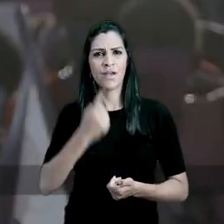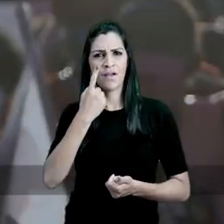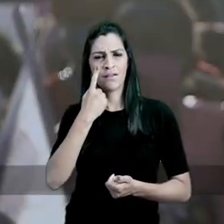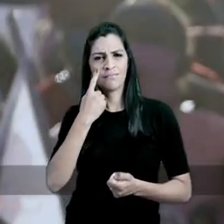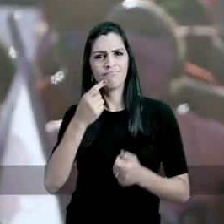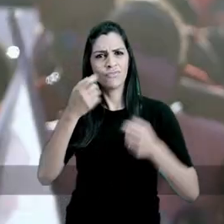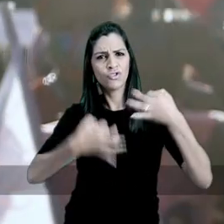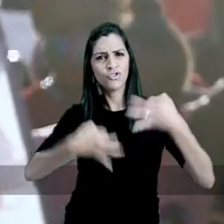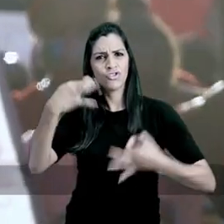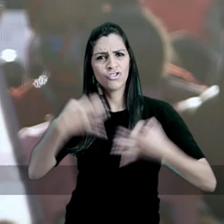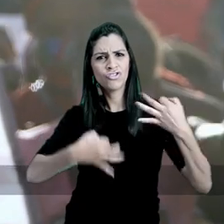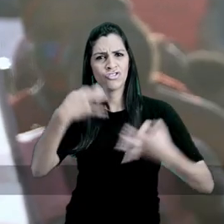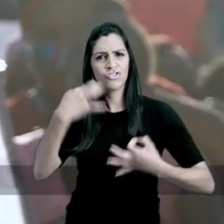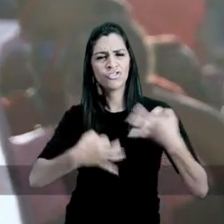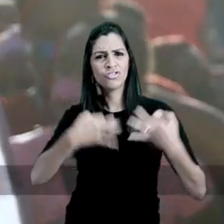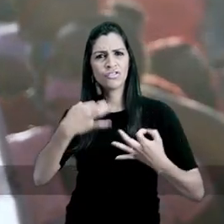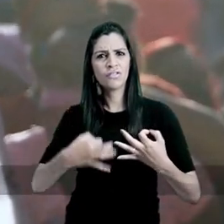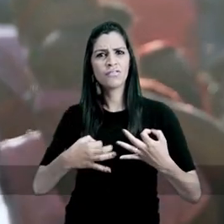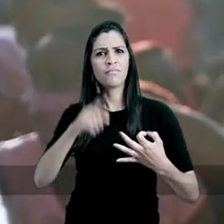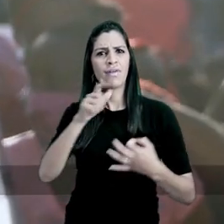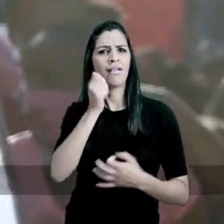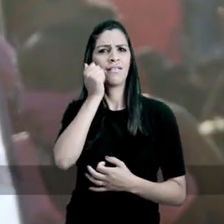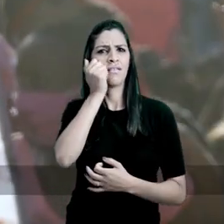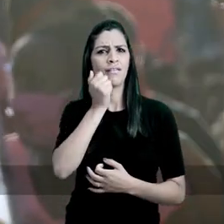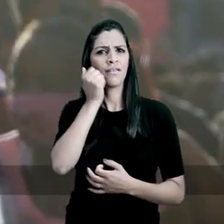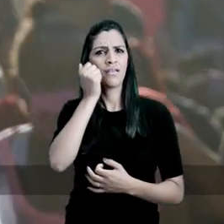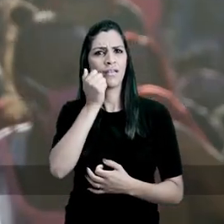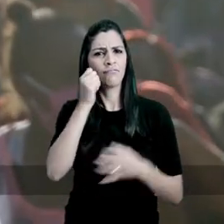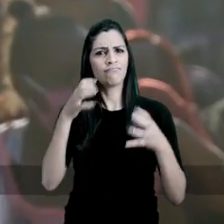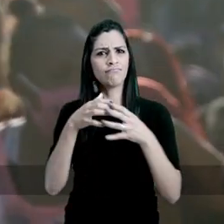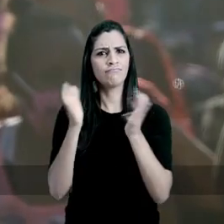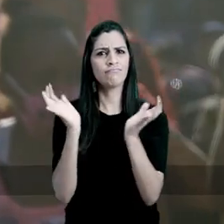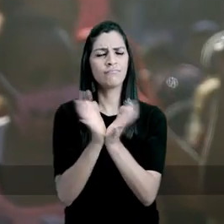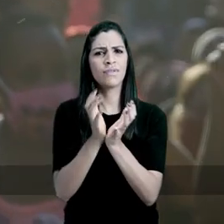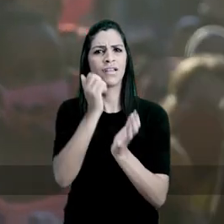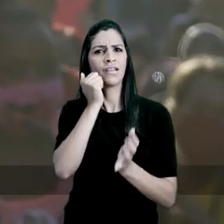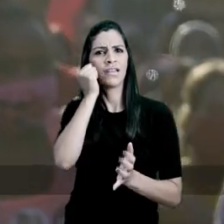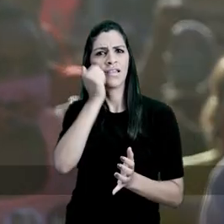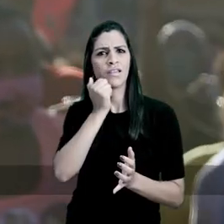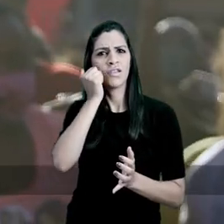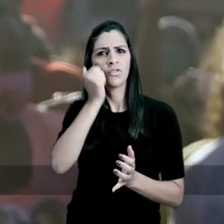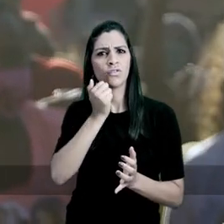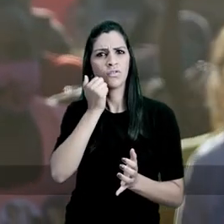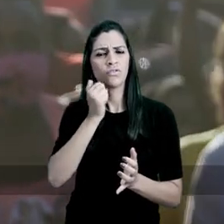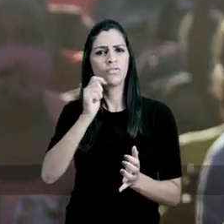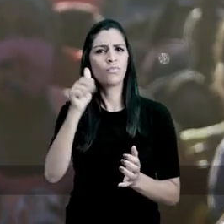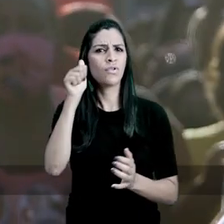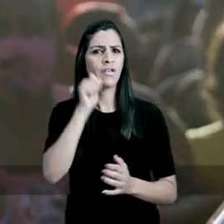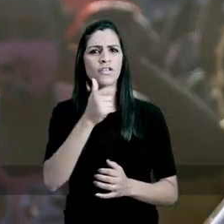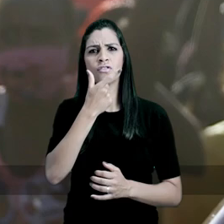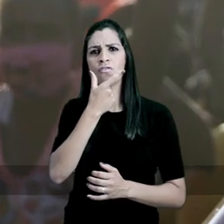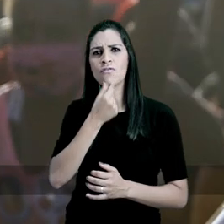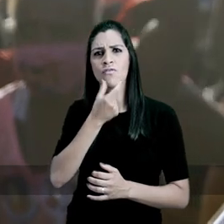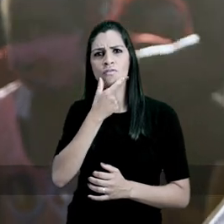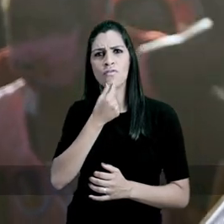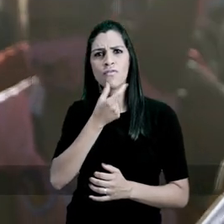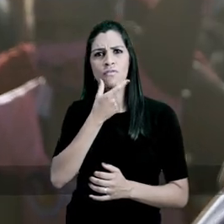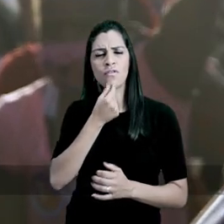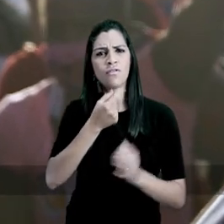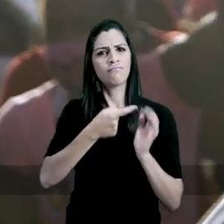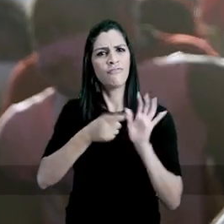As negras importam! Justiça! Justiça para Beto! Negritude! Homens negros! Mulheres